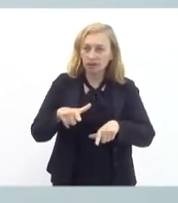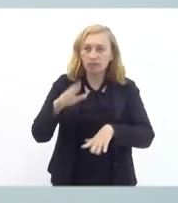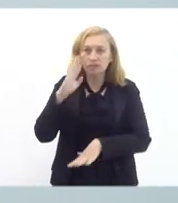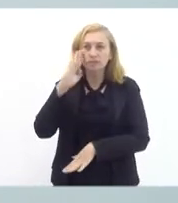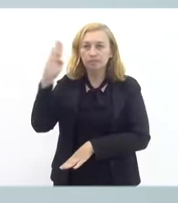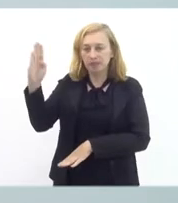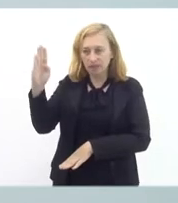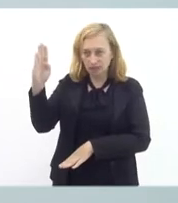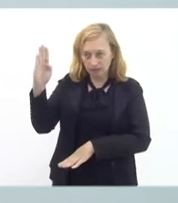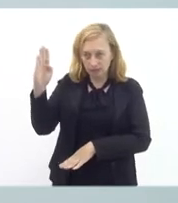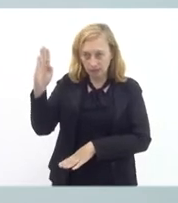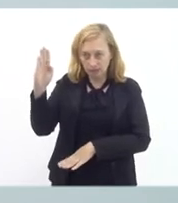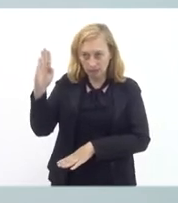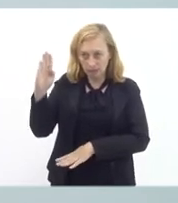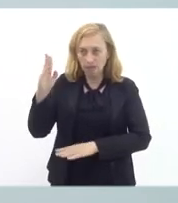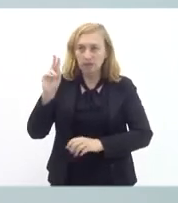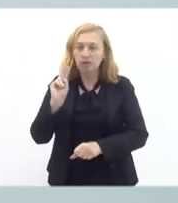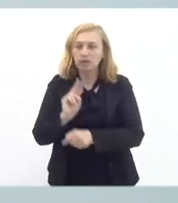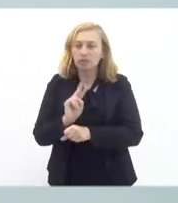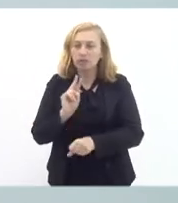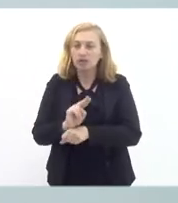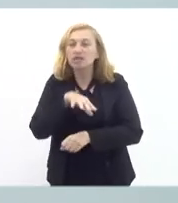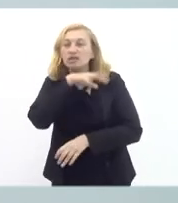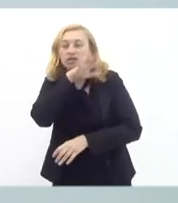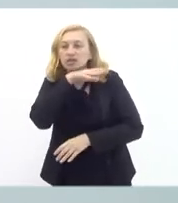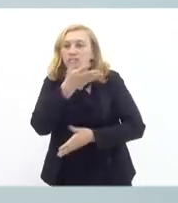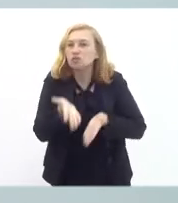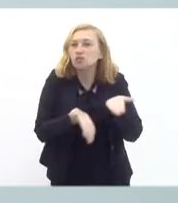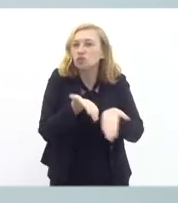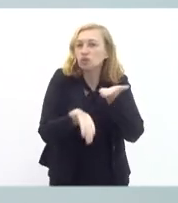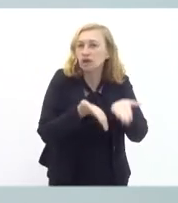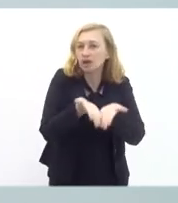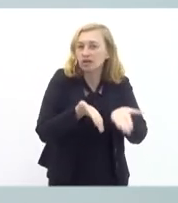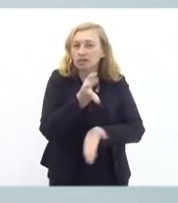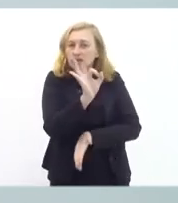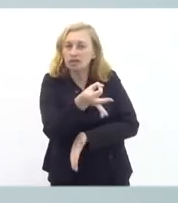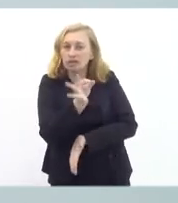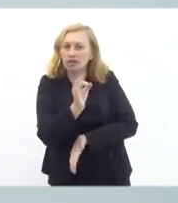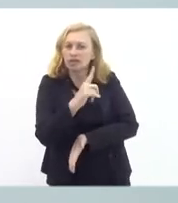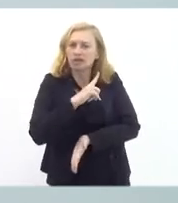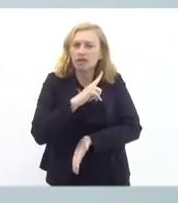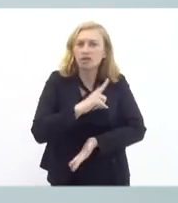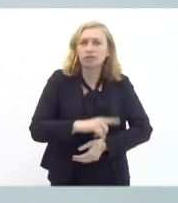primordial, né, na proteção animal, no cuidado animal. Eu tenho certeza que